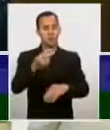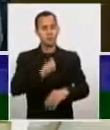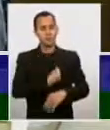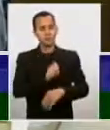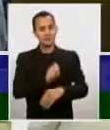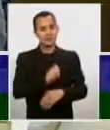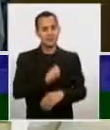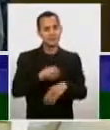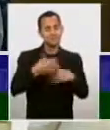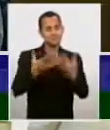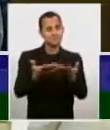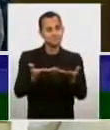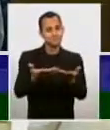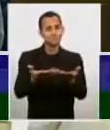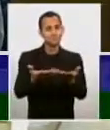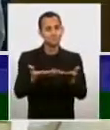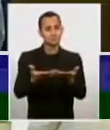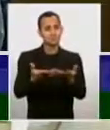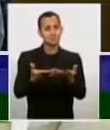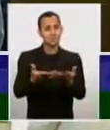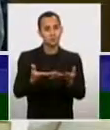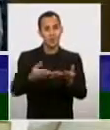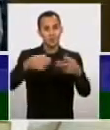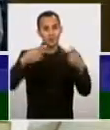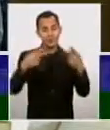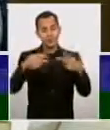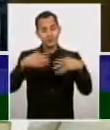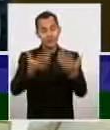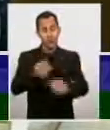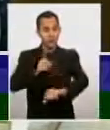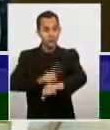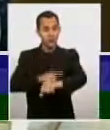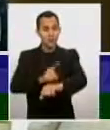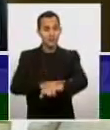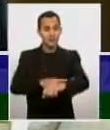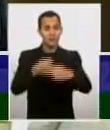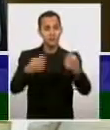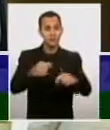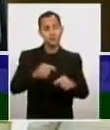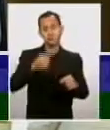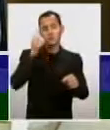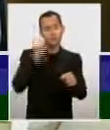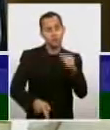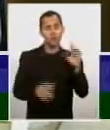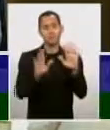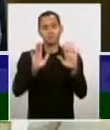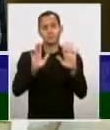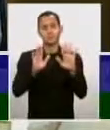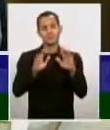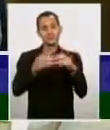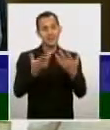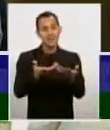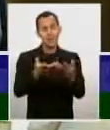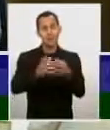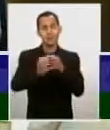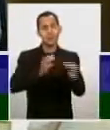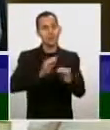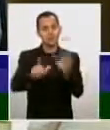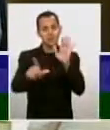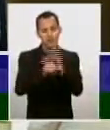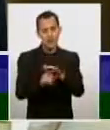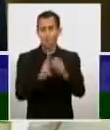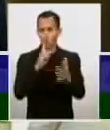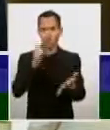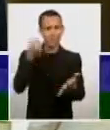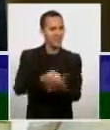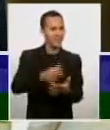esteja, a partir do momento passa a ser proibitivo, aí sim, projeto de lei vira